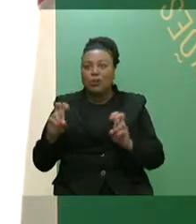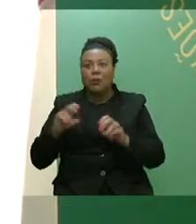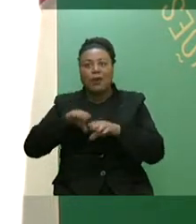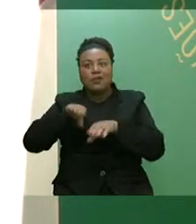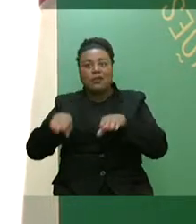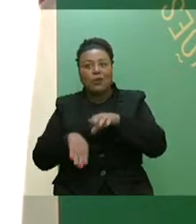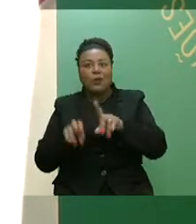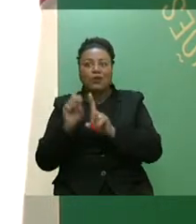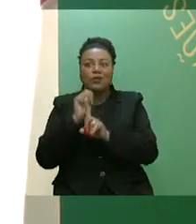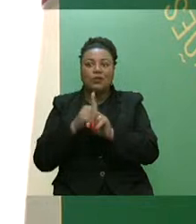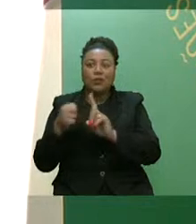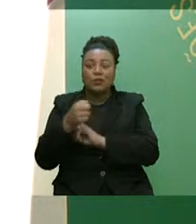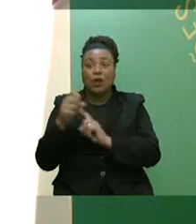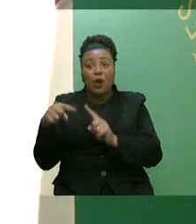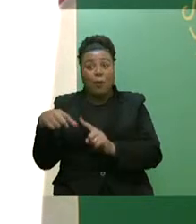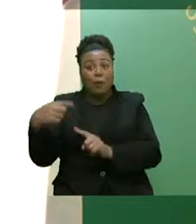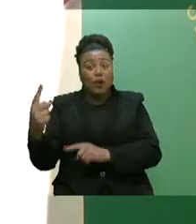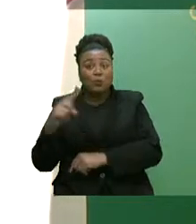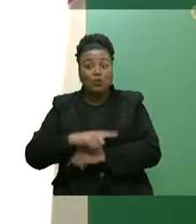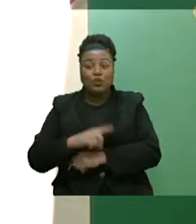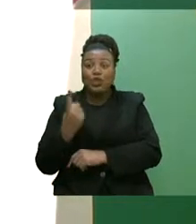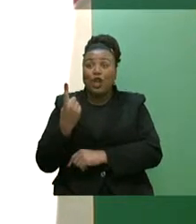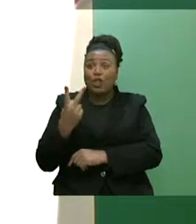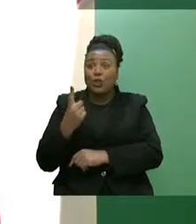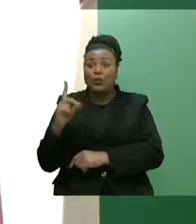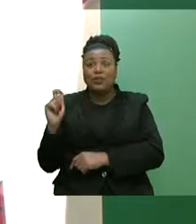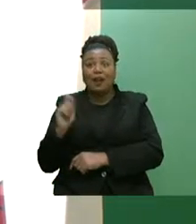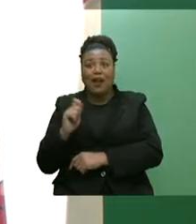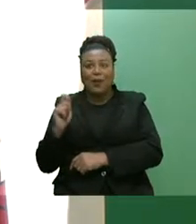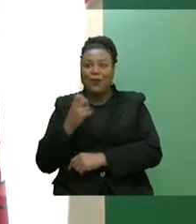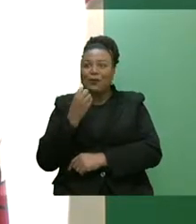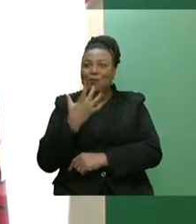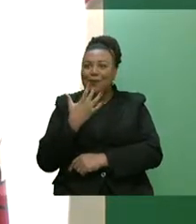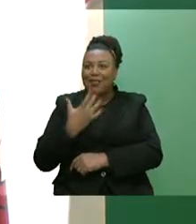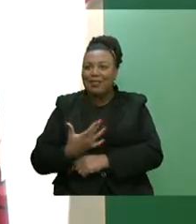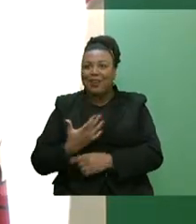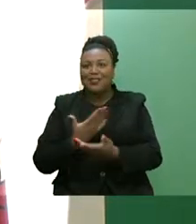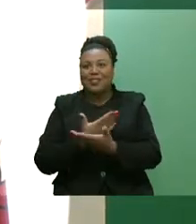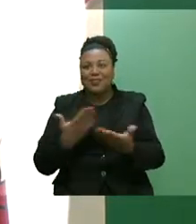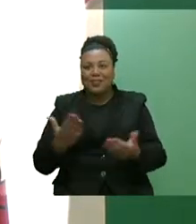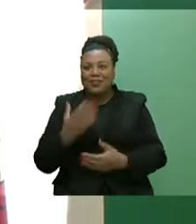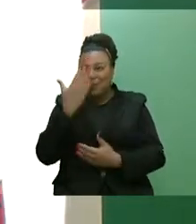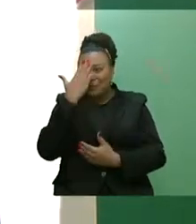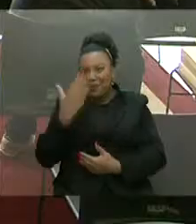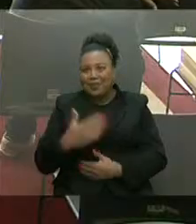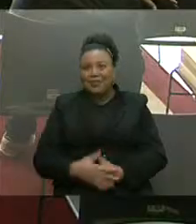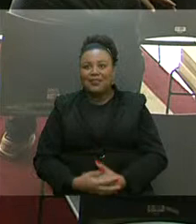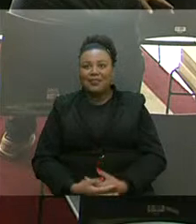desigualdade social no próximo dia 12 de agosto. Boa tarde a todos. Muito obrigada.